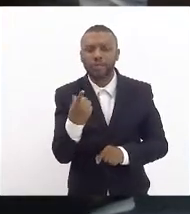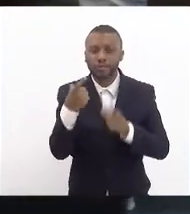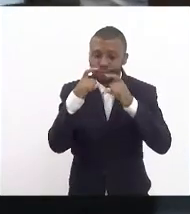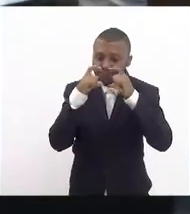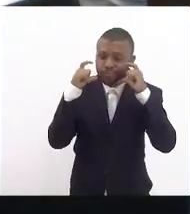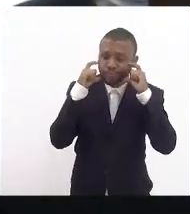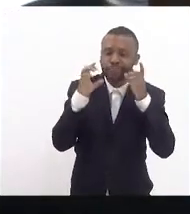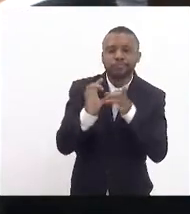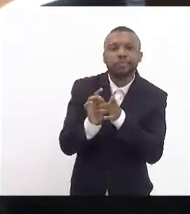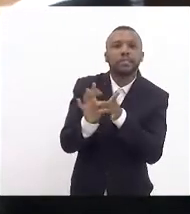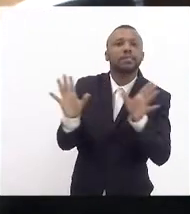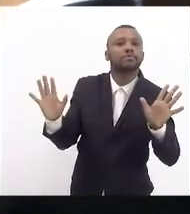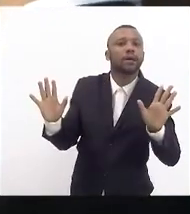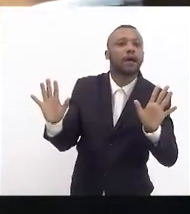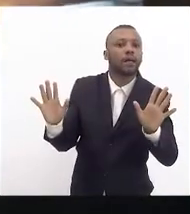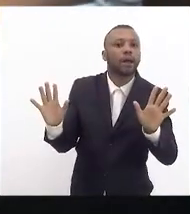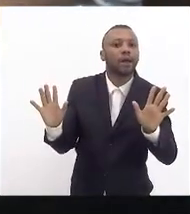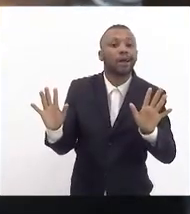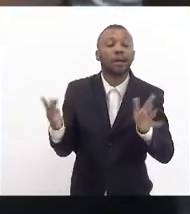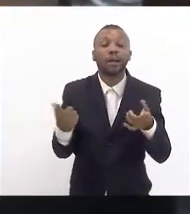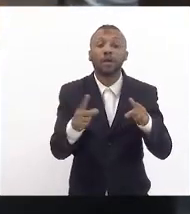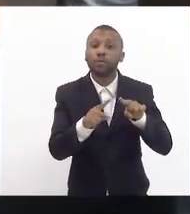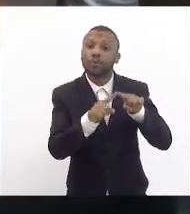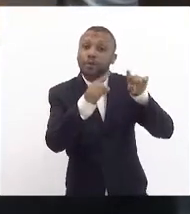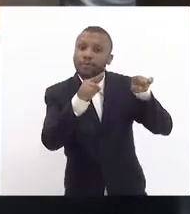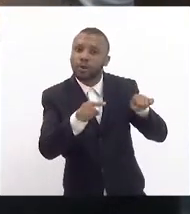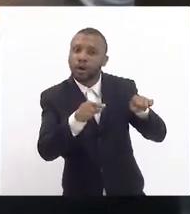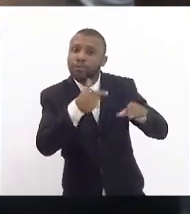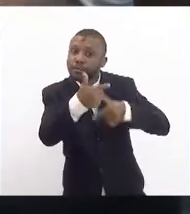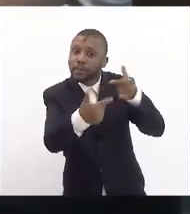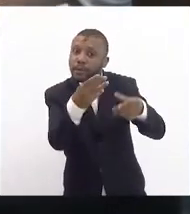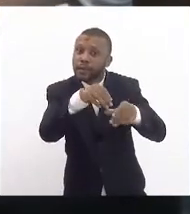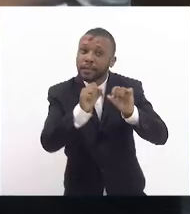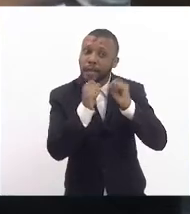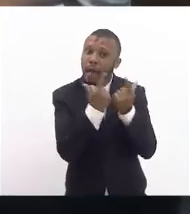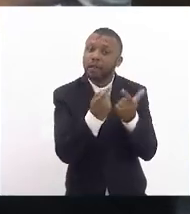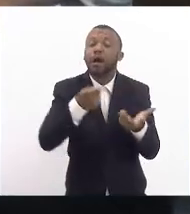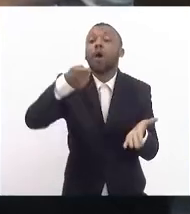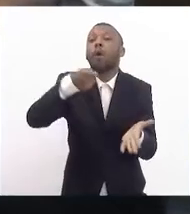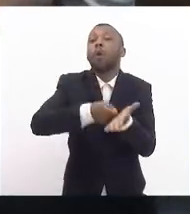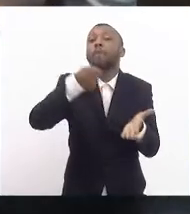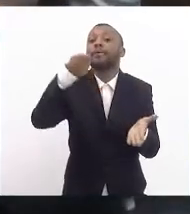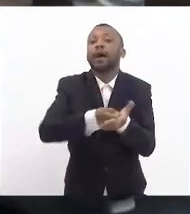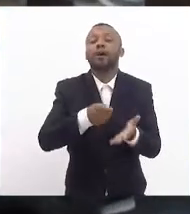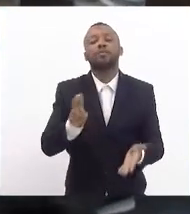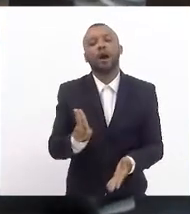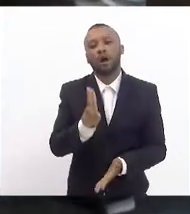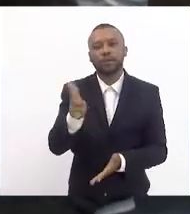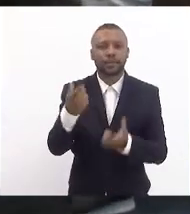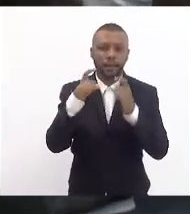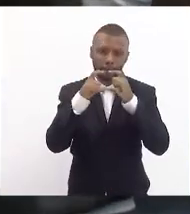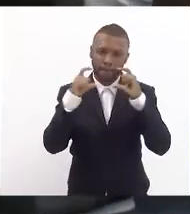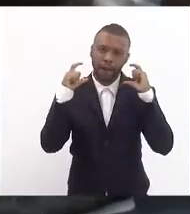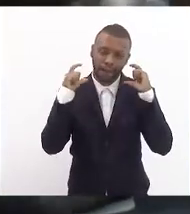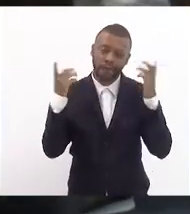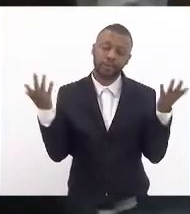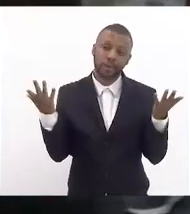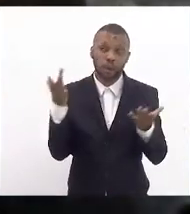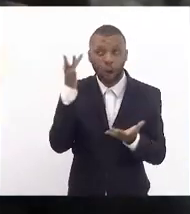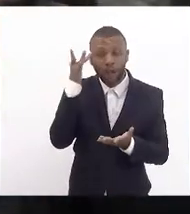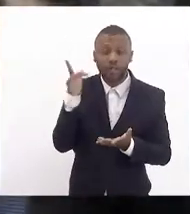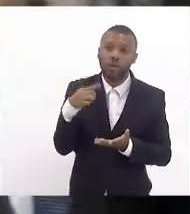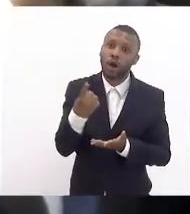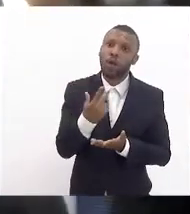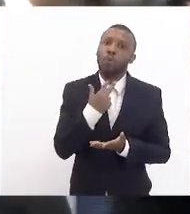utilizarmos mais máscara e os servidores dessa casa estarem obrigados a utilizarem. Eu acho que a gente não pode